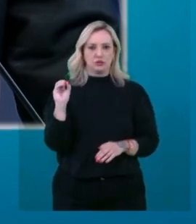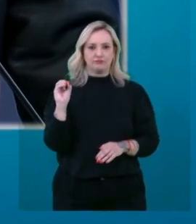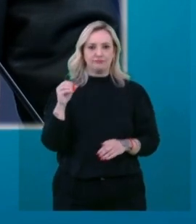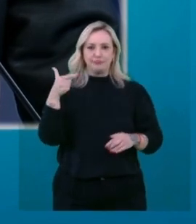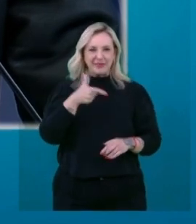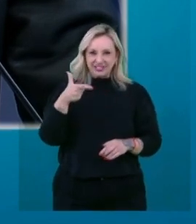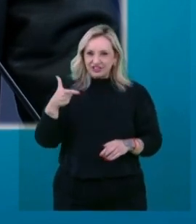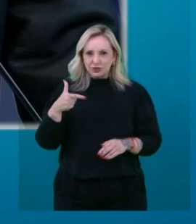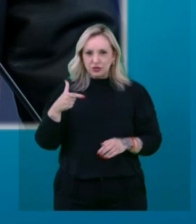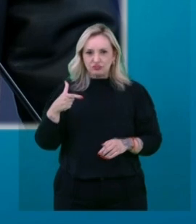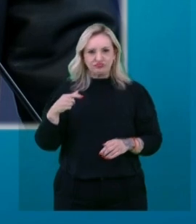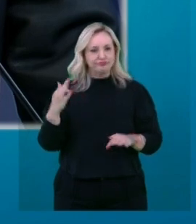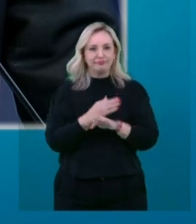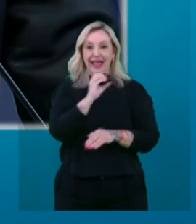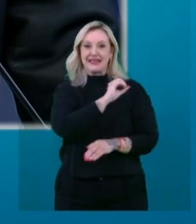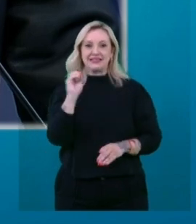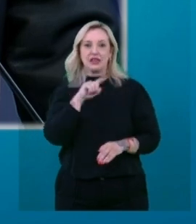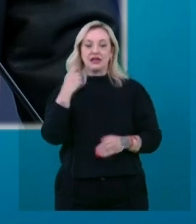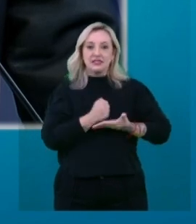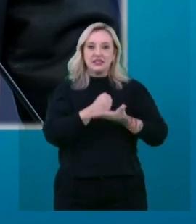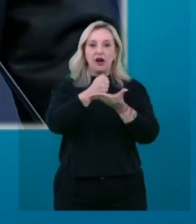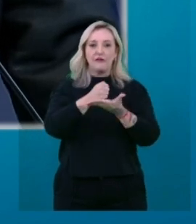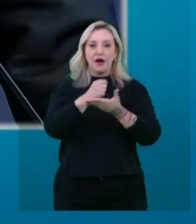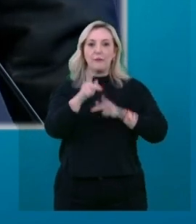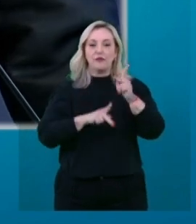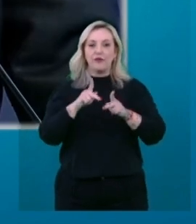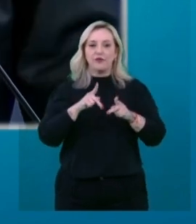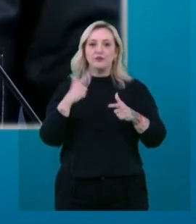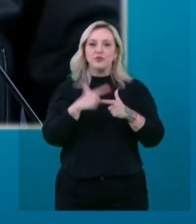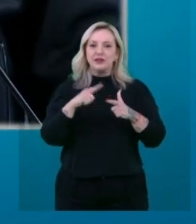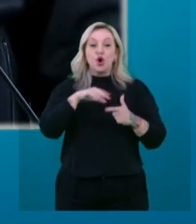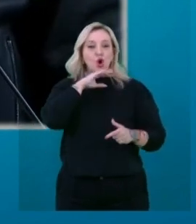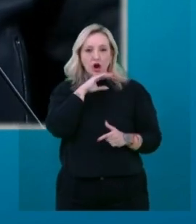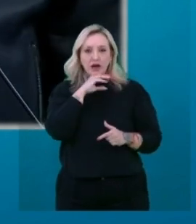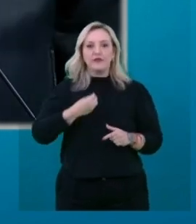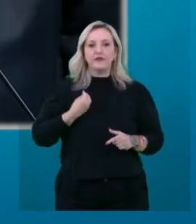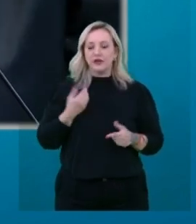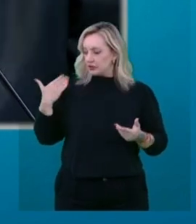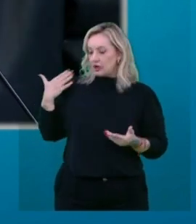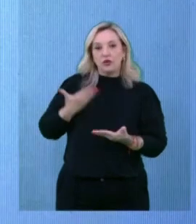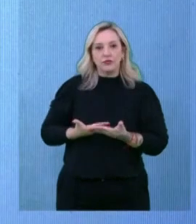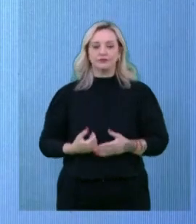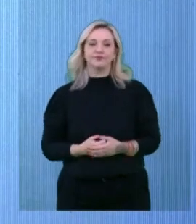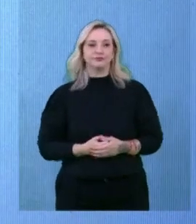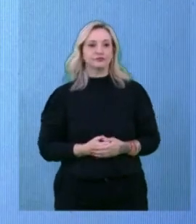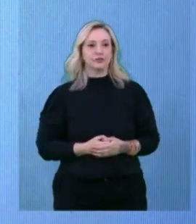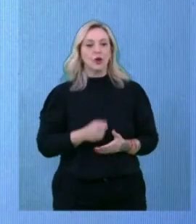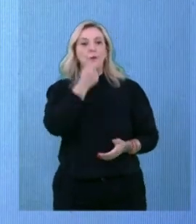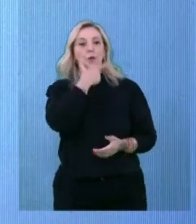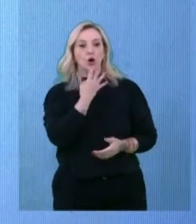Tolerância Zero mesmo mas nós temos salvar o povo dessa situação terrível que tá vivendo ultimamente candidato